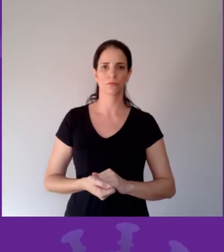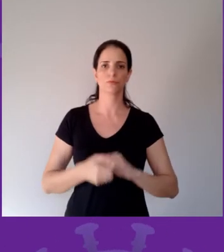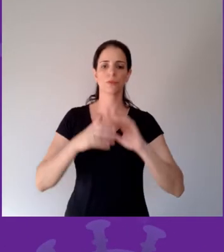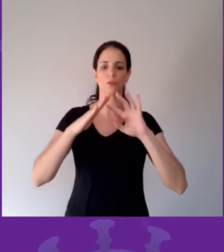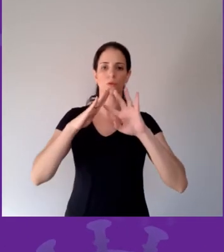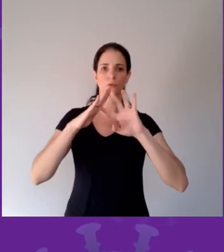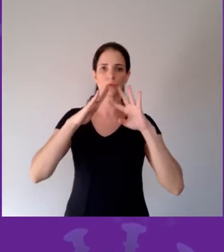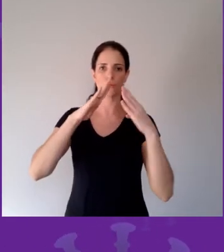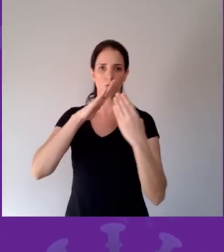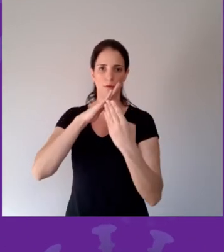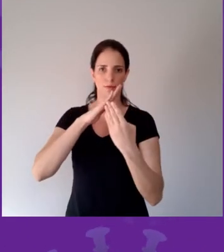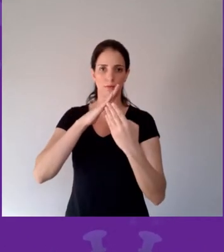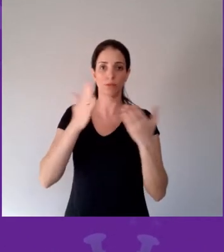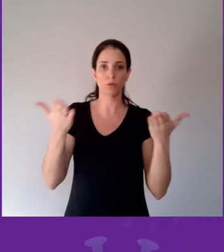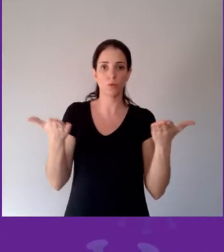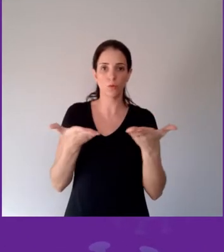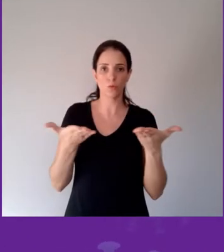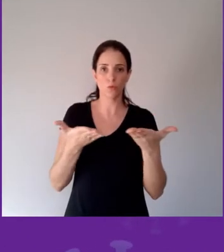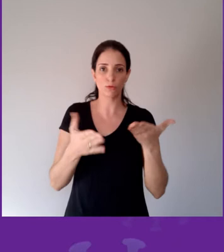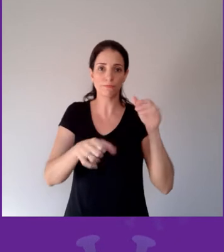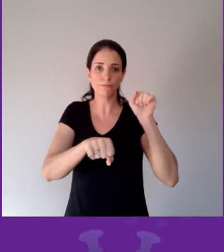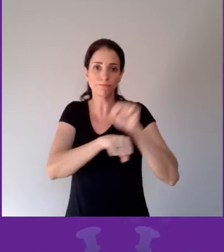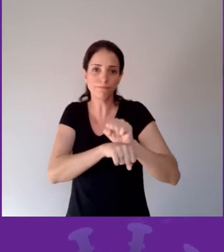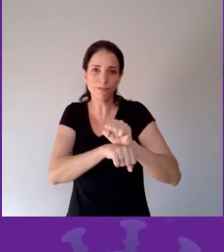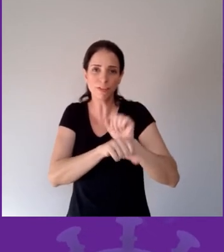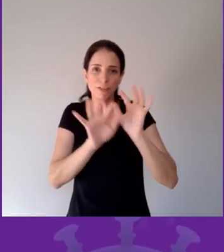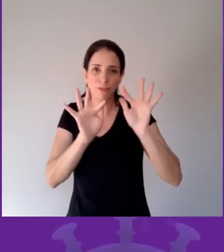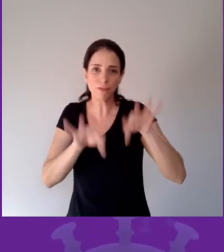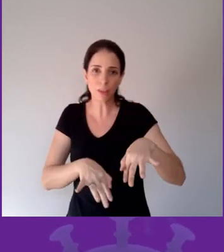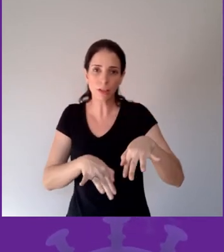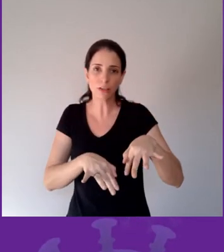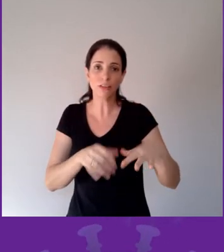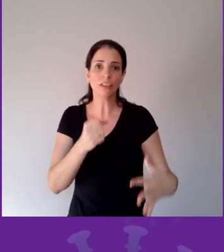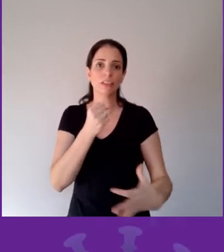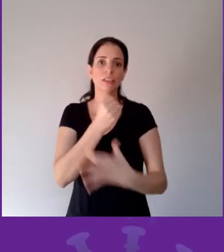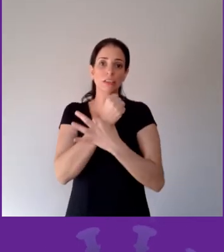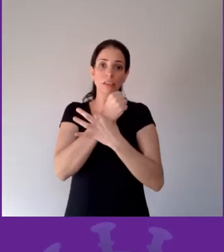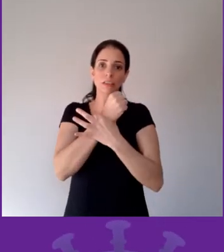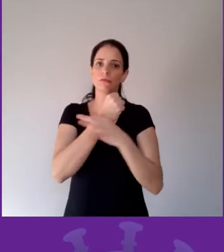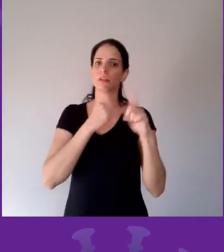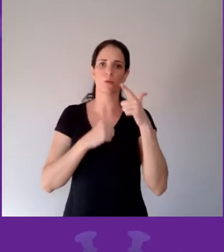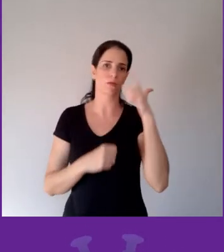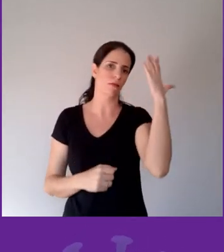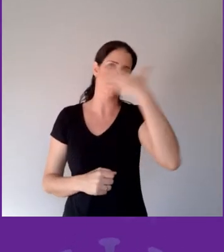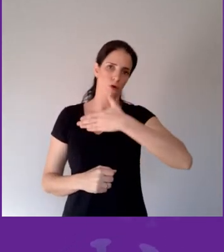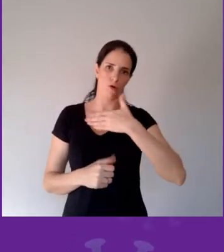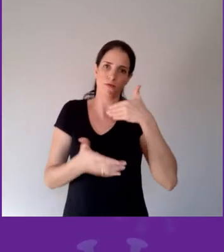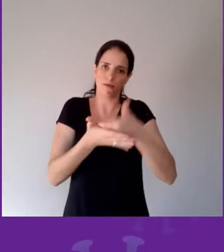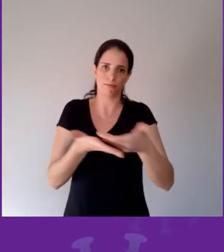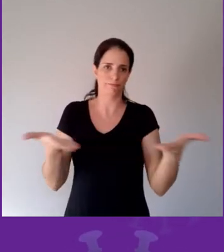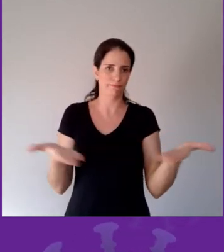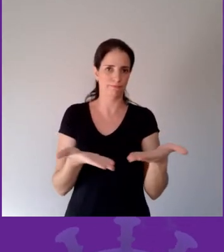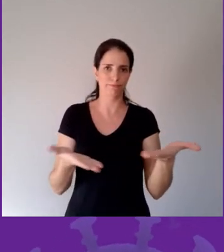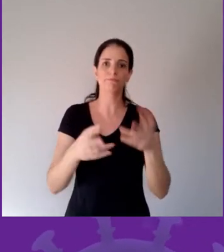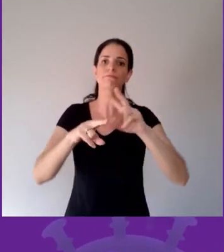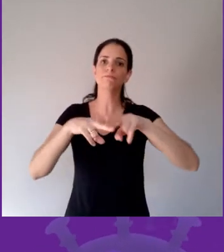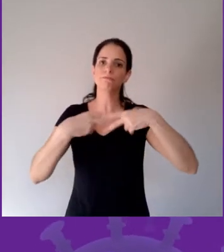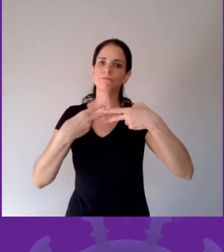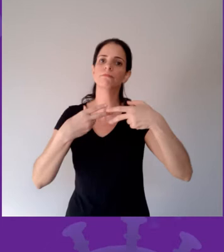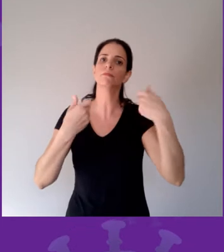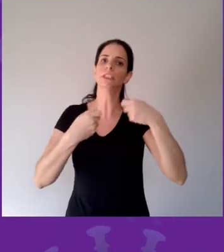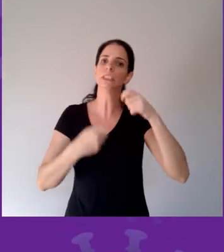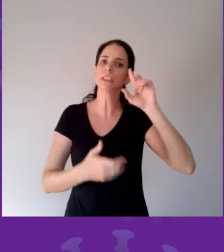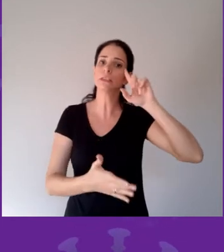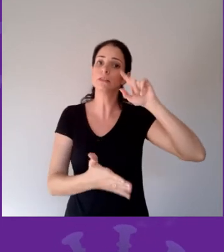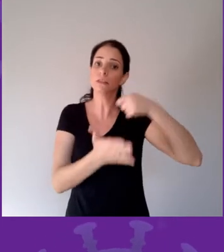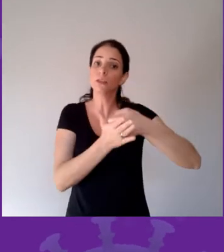nós não temos nenhuma evidência ainda de que ia seguro sair da quarentena então por isso que nós temos